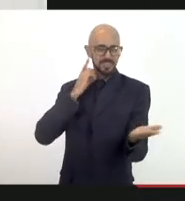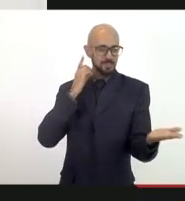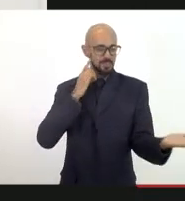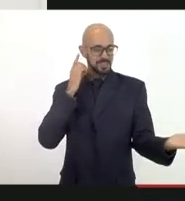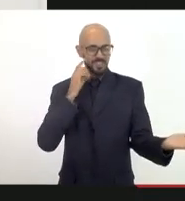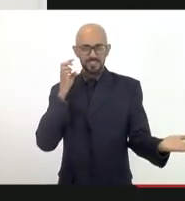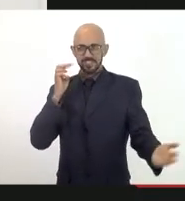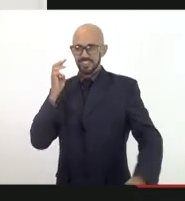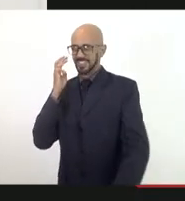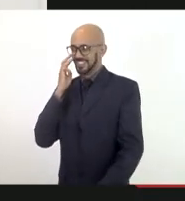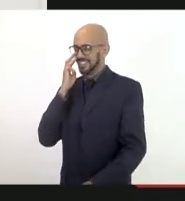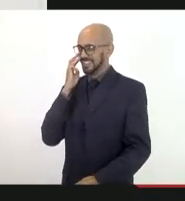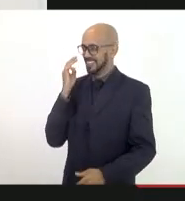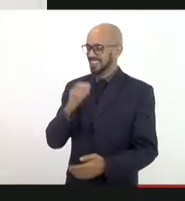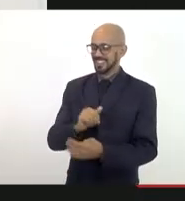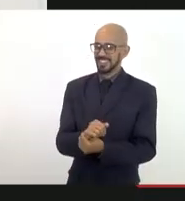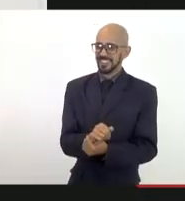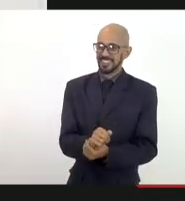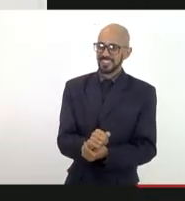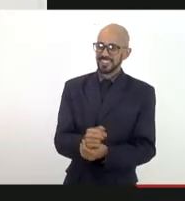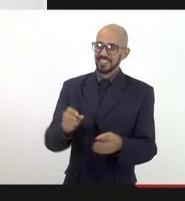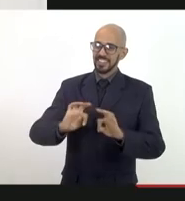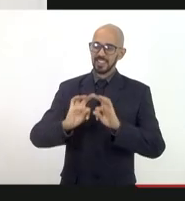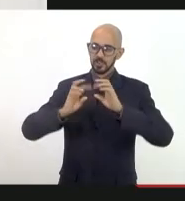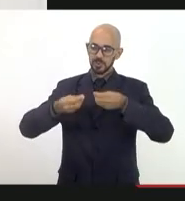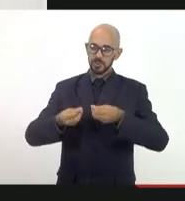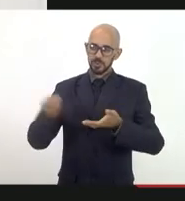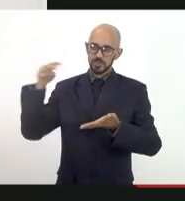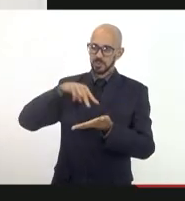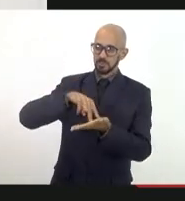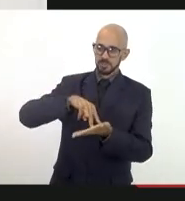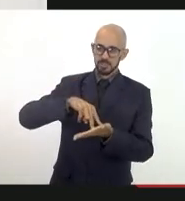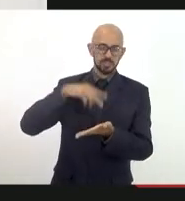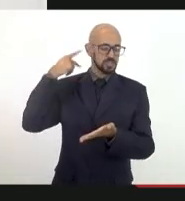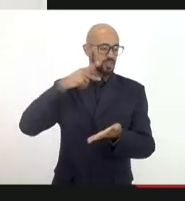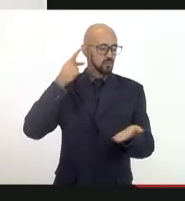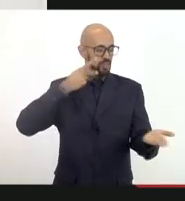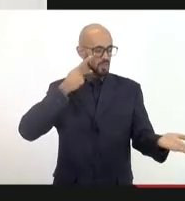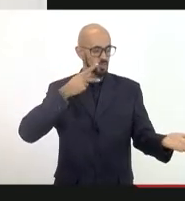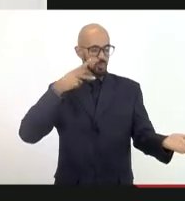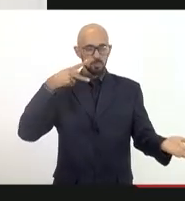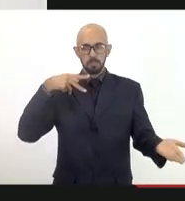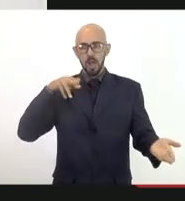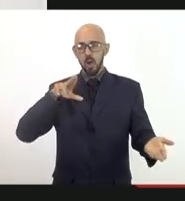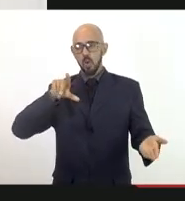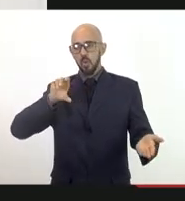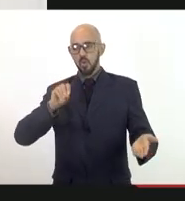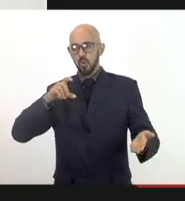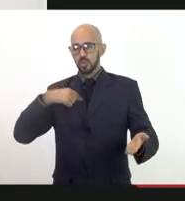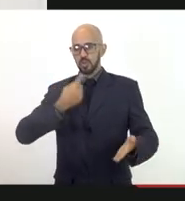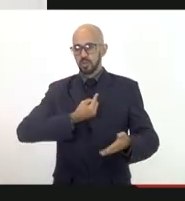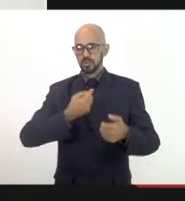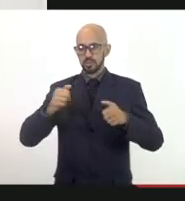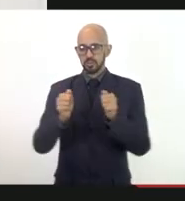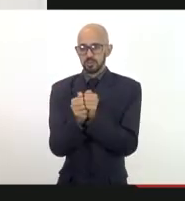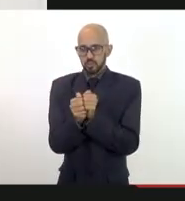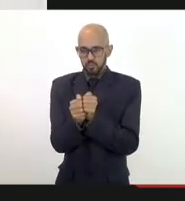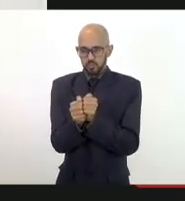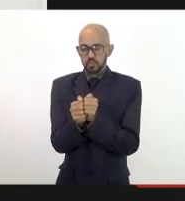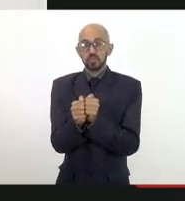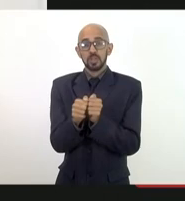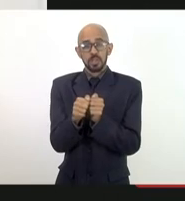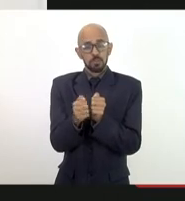demais assessorias e outros parlamentares que estão presentes, e também ao vereador Paulo Pinheiro, né, que nós estivemos junto na sexta-feira, que inclusive era o dia estadual